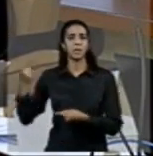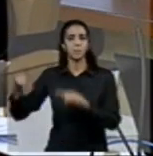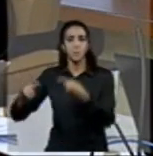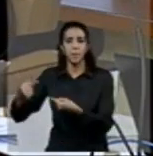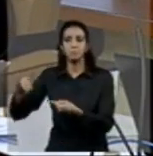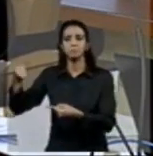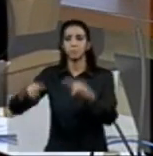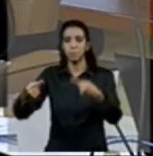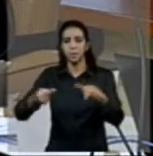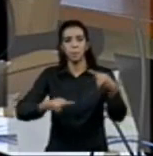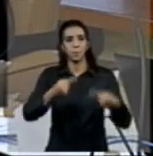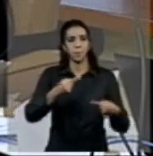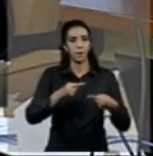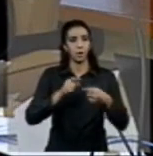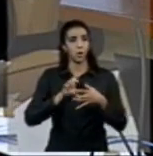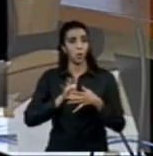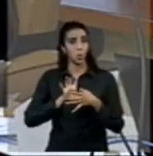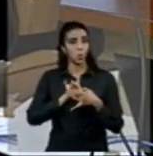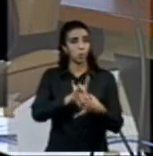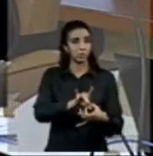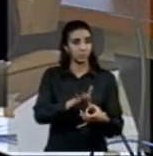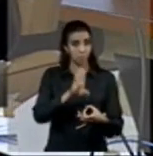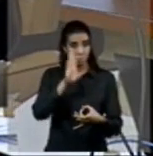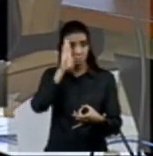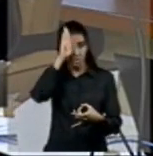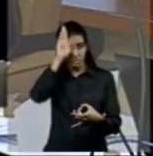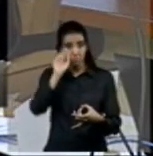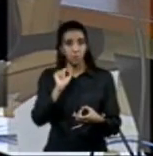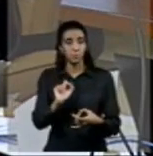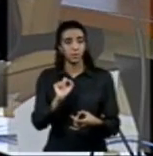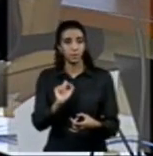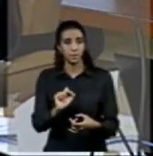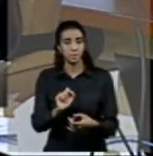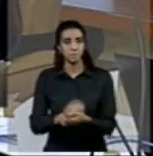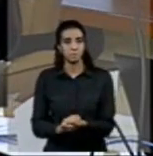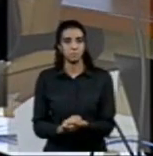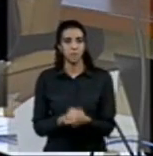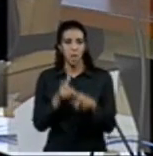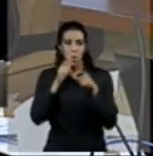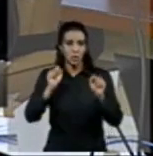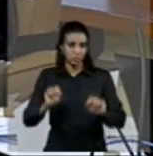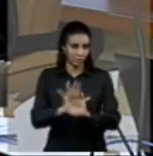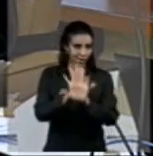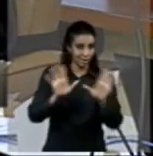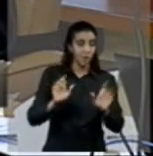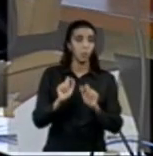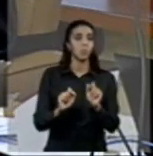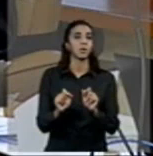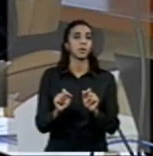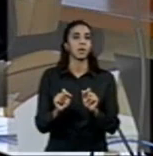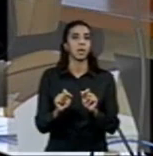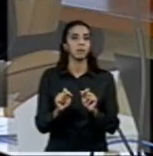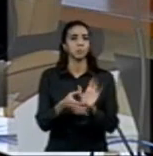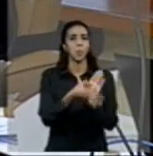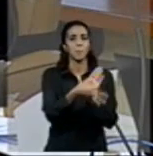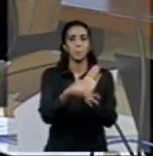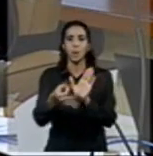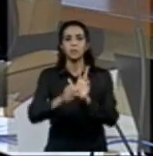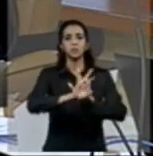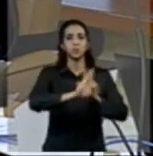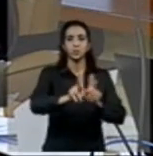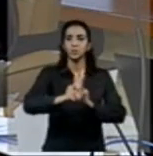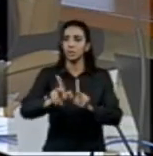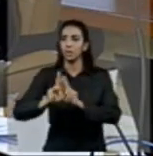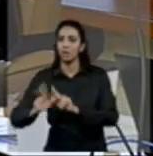tendo como pano de fundo, na linguagem explícita ou implícita, visões de mundo distintas